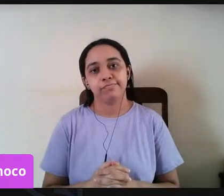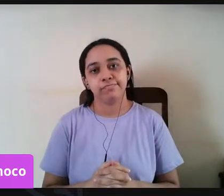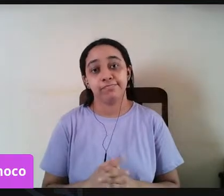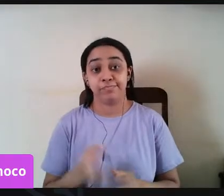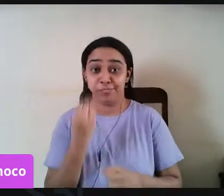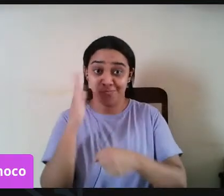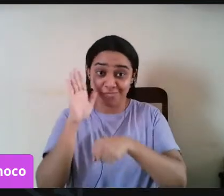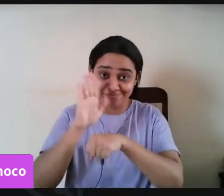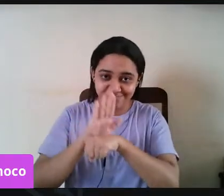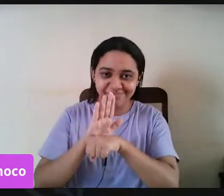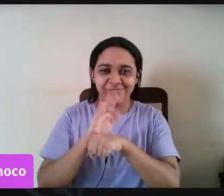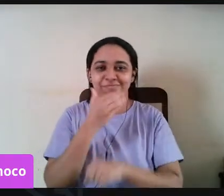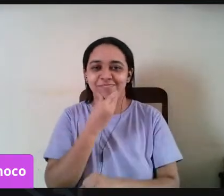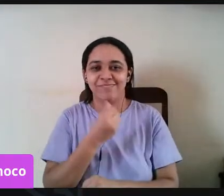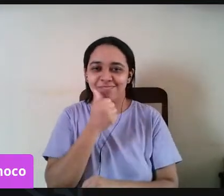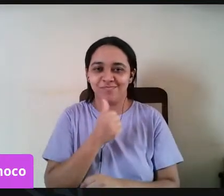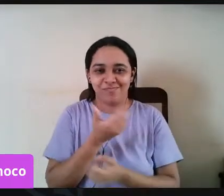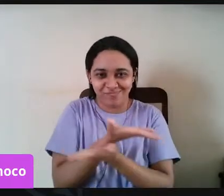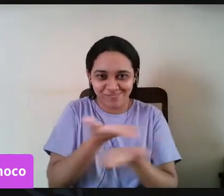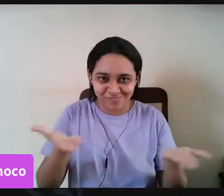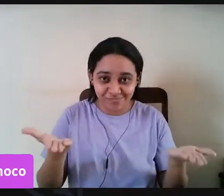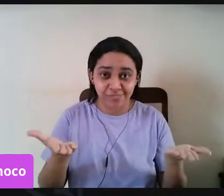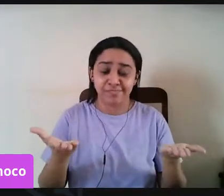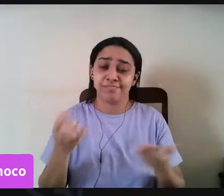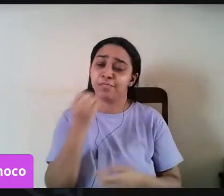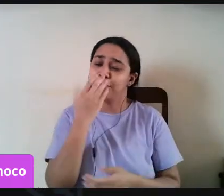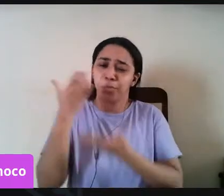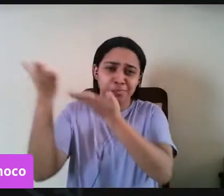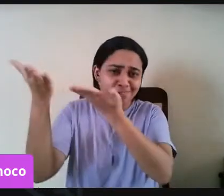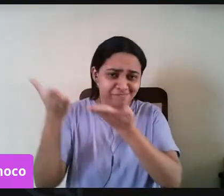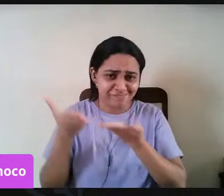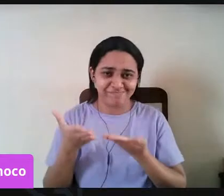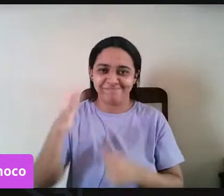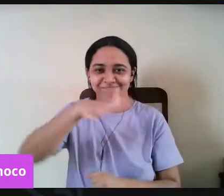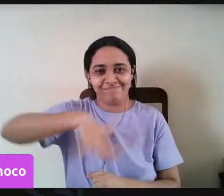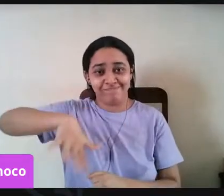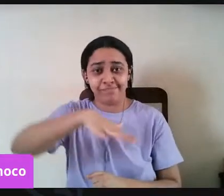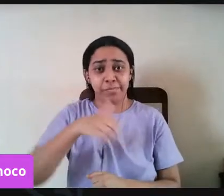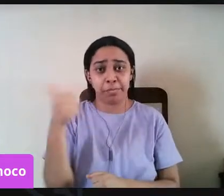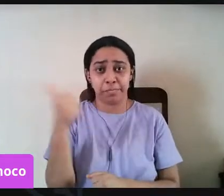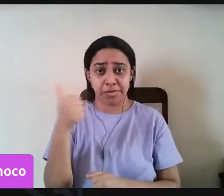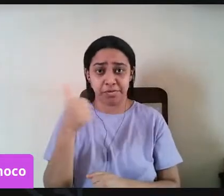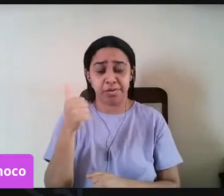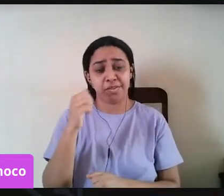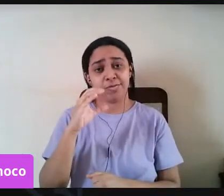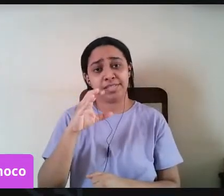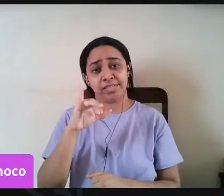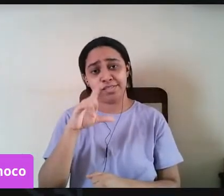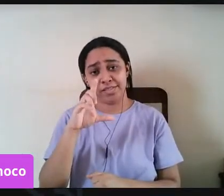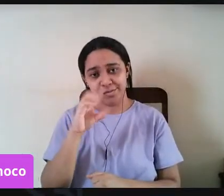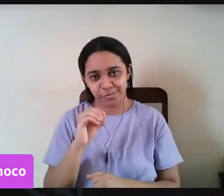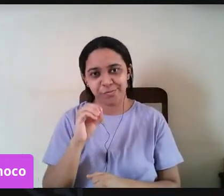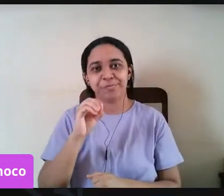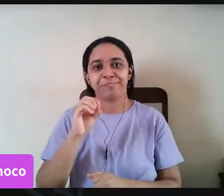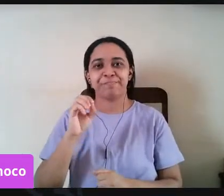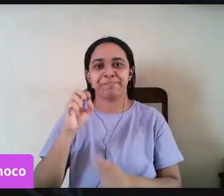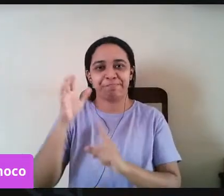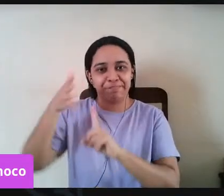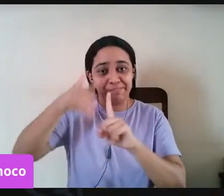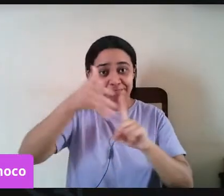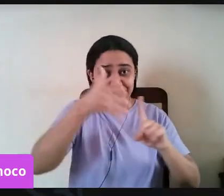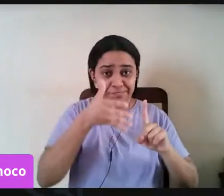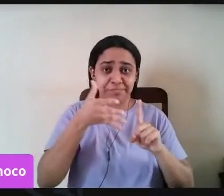Boa tarde a todos, sejam todos bem-vindos ao nosso primeiro ciclo de palestras sobre linguística,